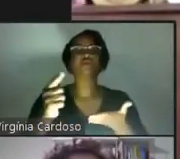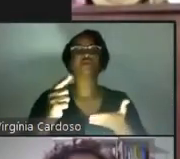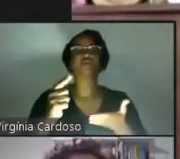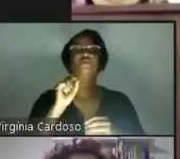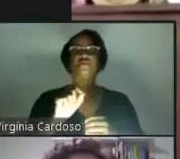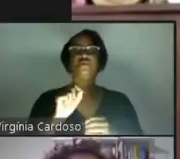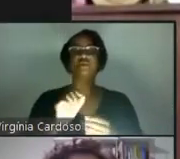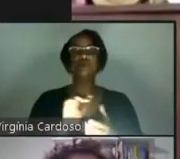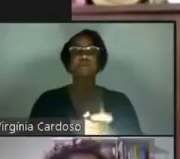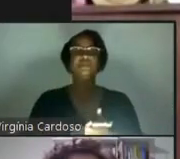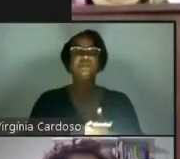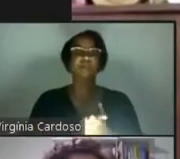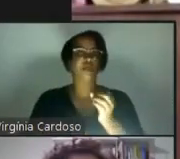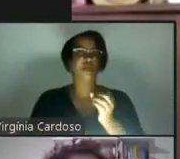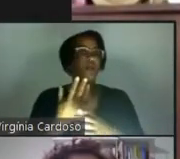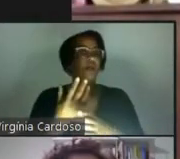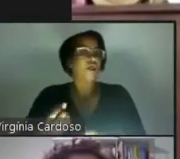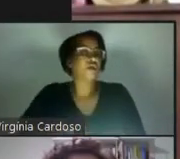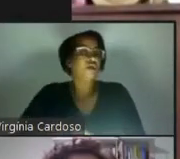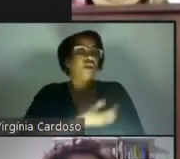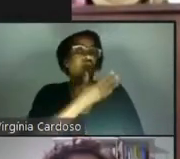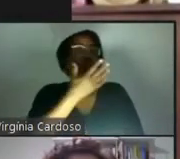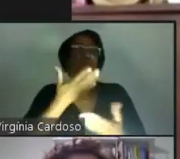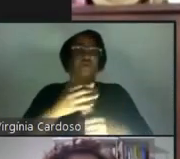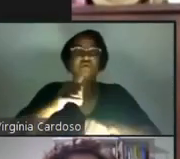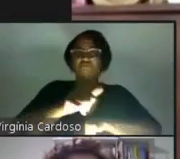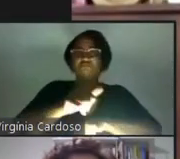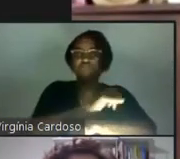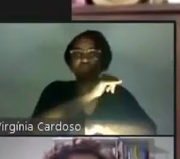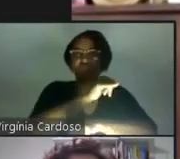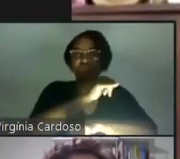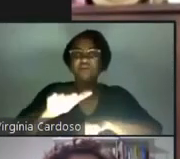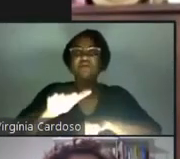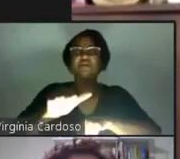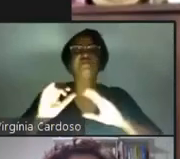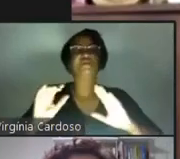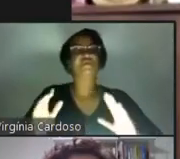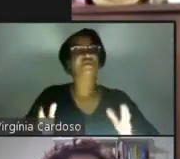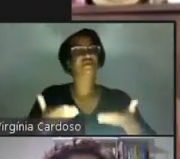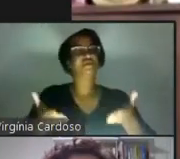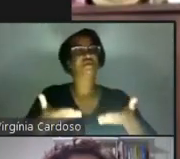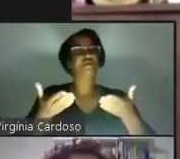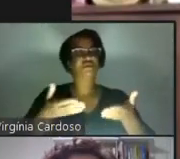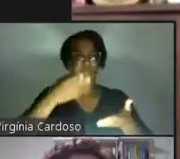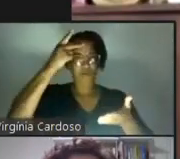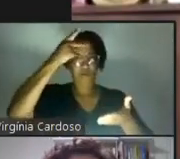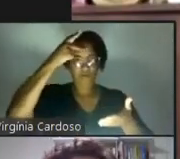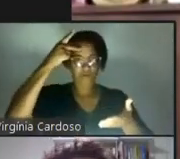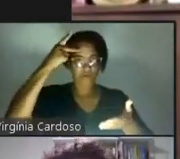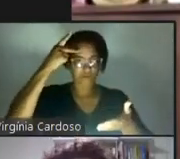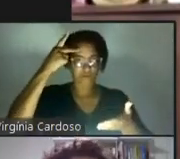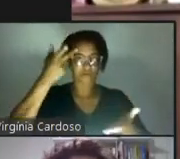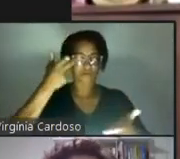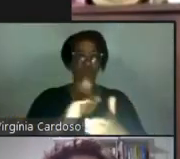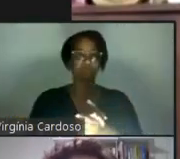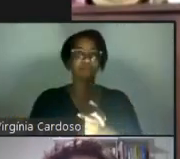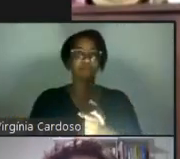novo, né? É criar estratégias de estimular que as pessoas também tenham